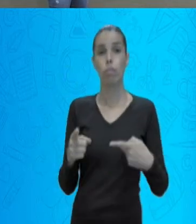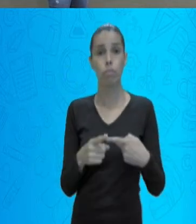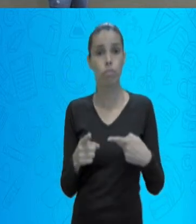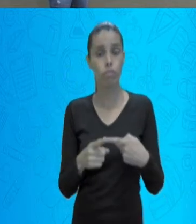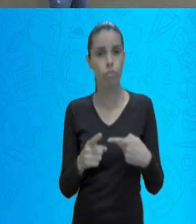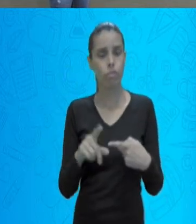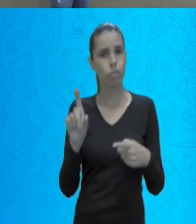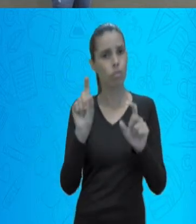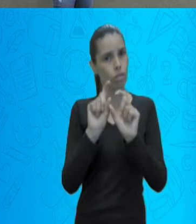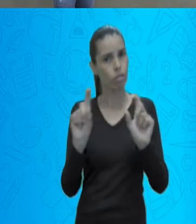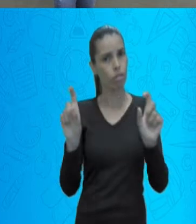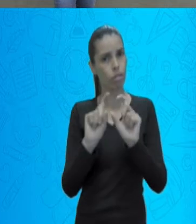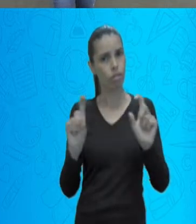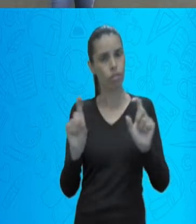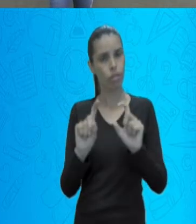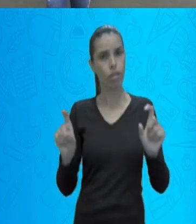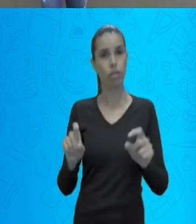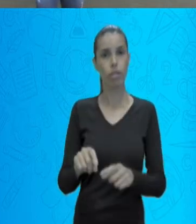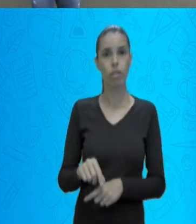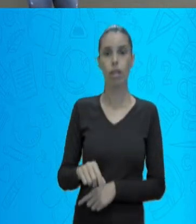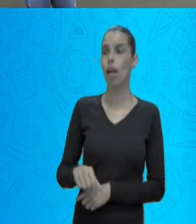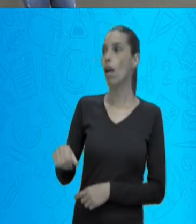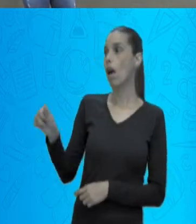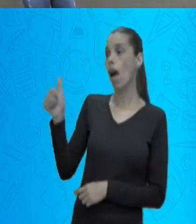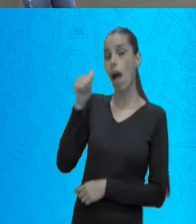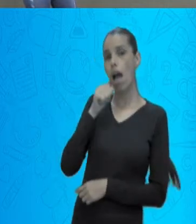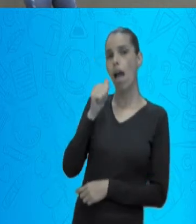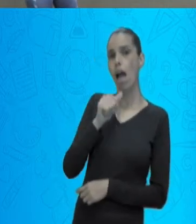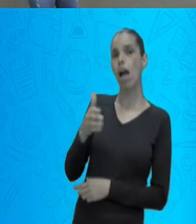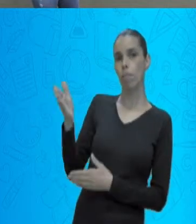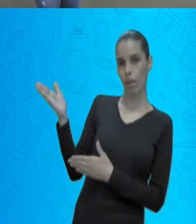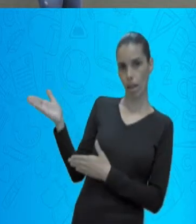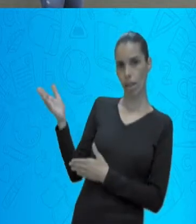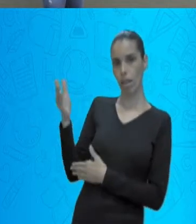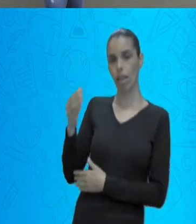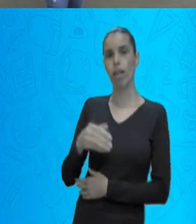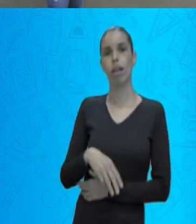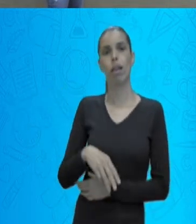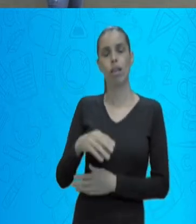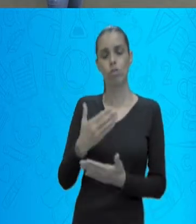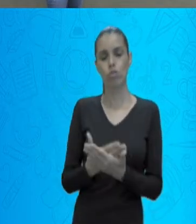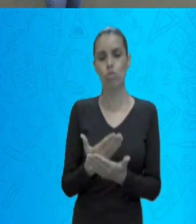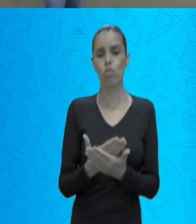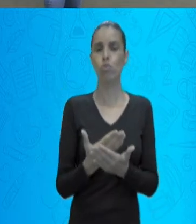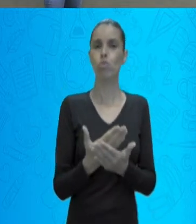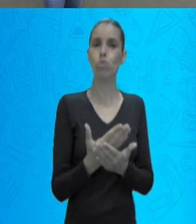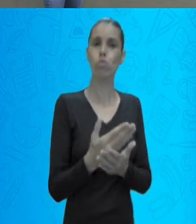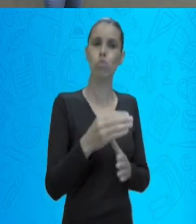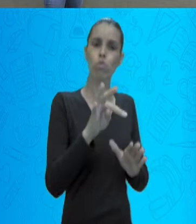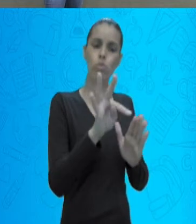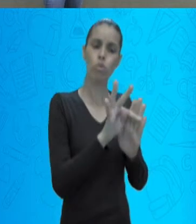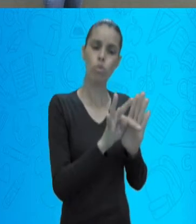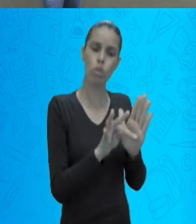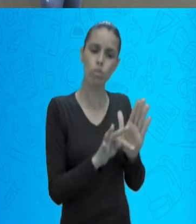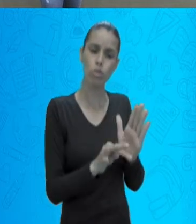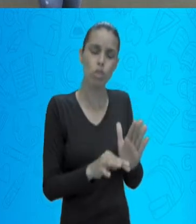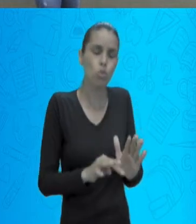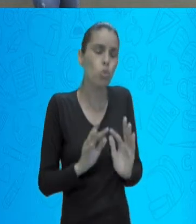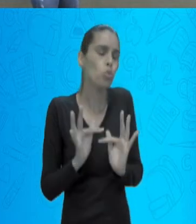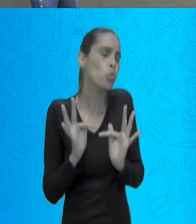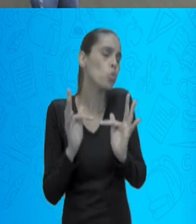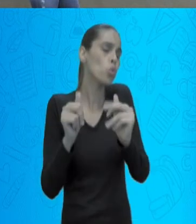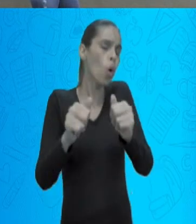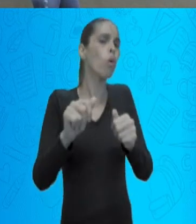A primeira. Maria estuda todos os capítulos para avaliação. Maria